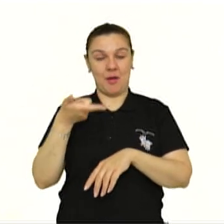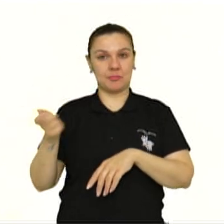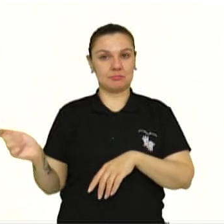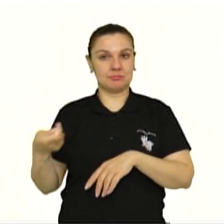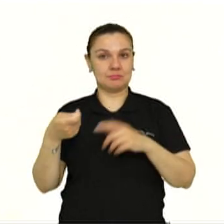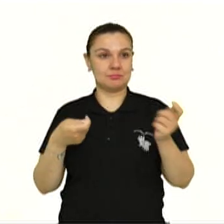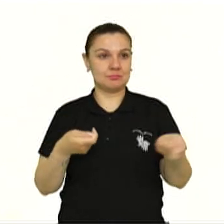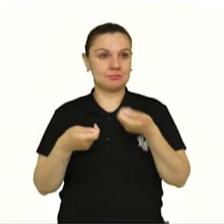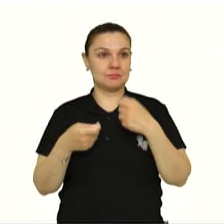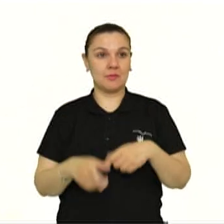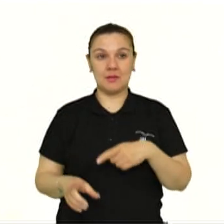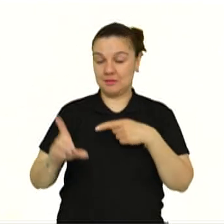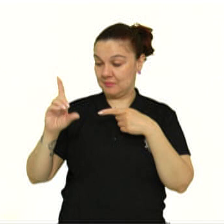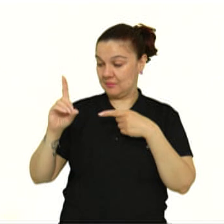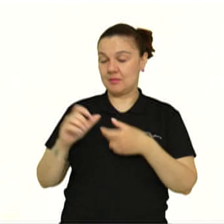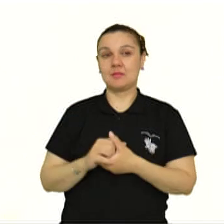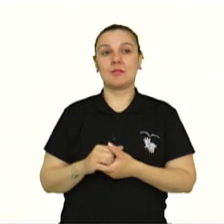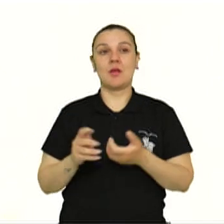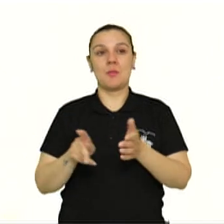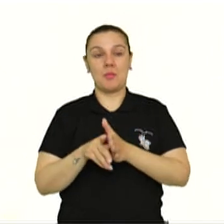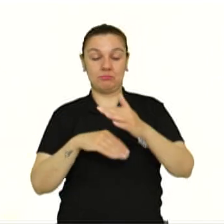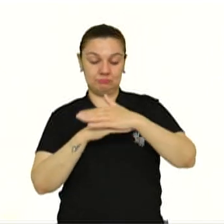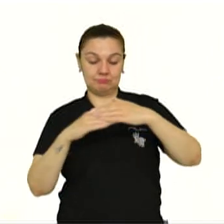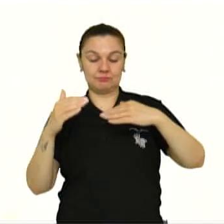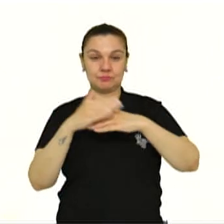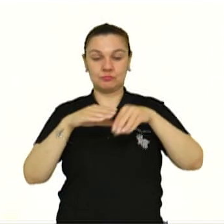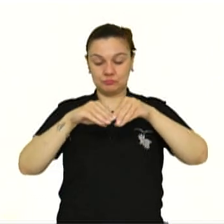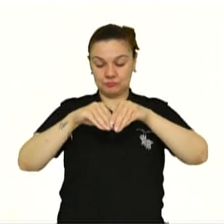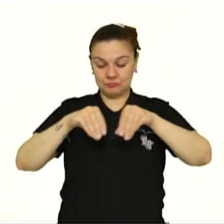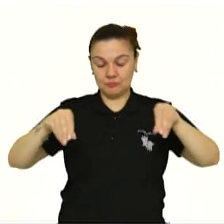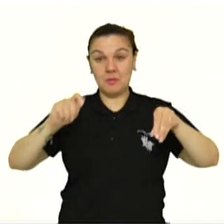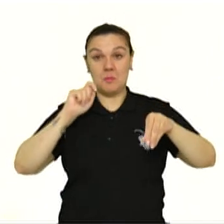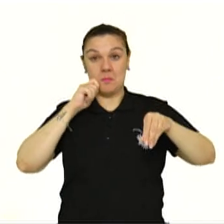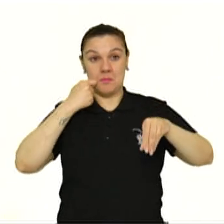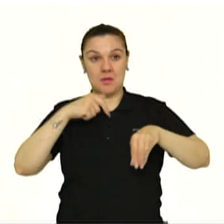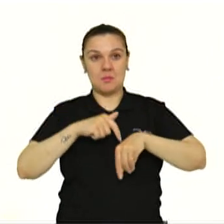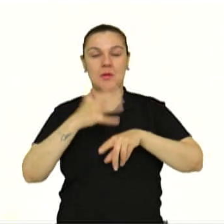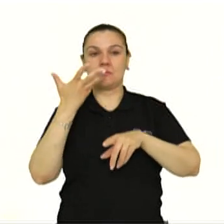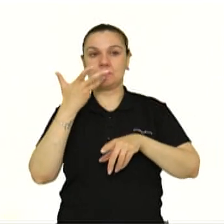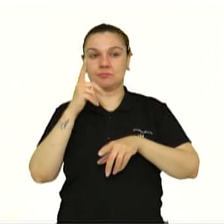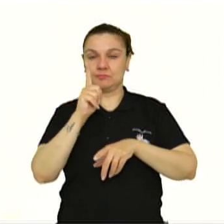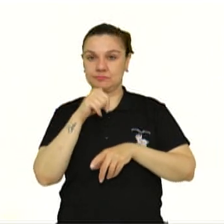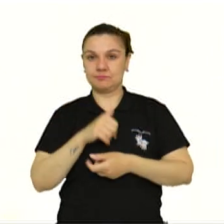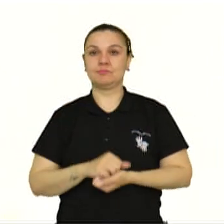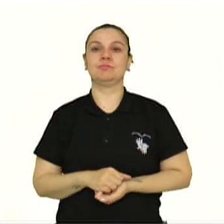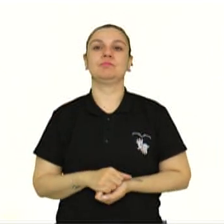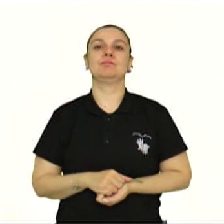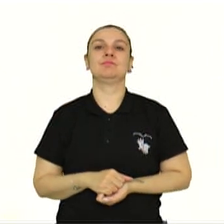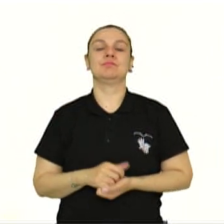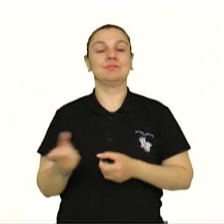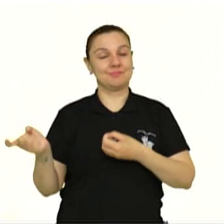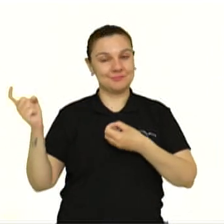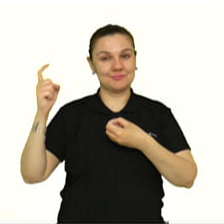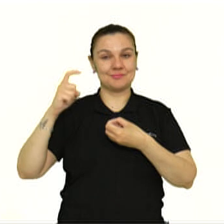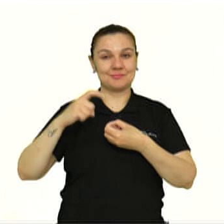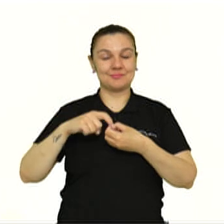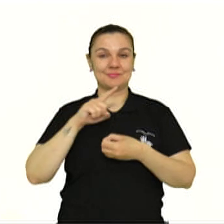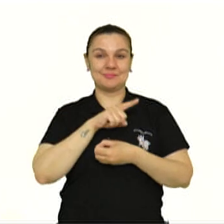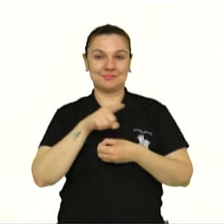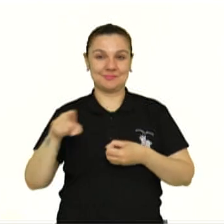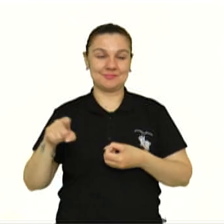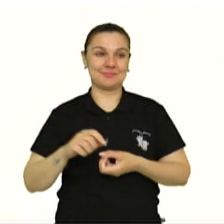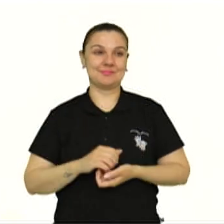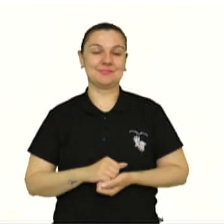tênis. Ou D. É feita de cimento ou lama asfáltica, deixando o jogo mais lento. Já voltamos aqui com a resposta